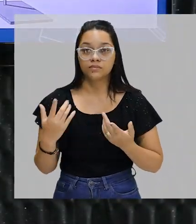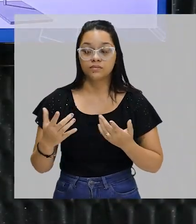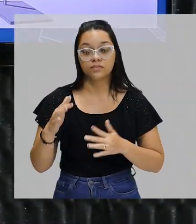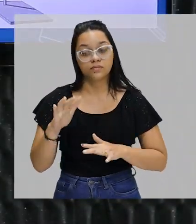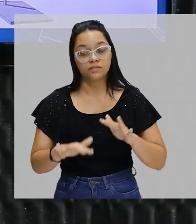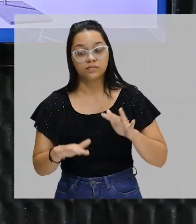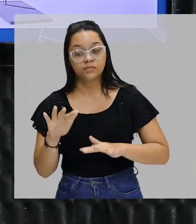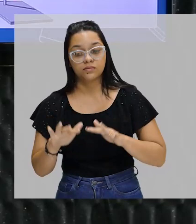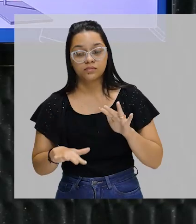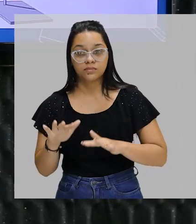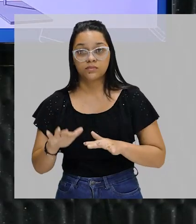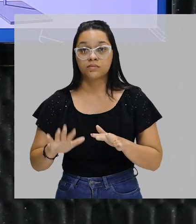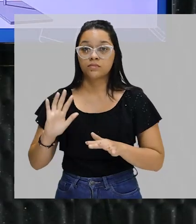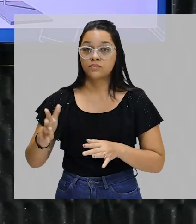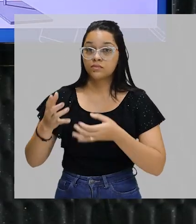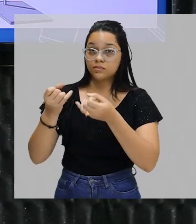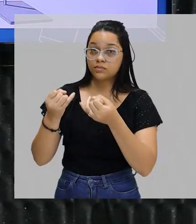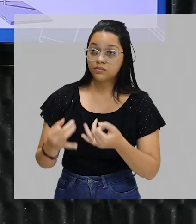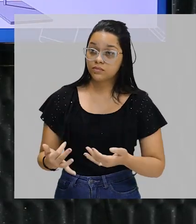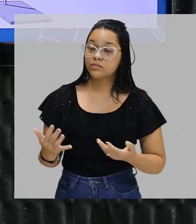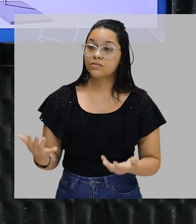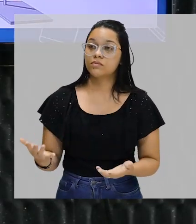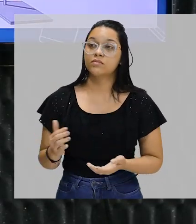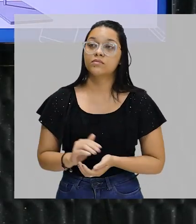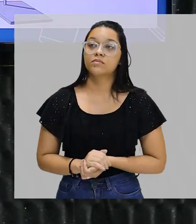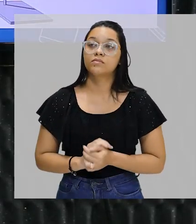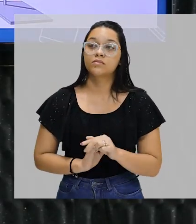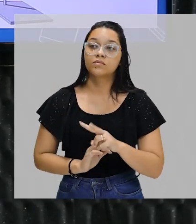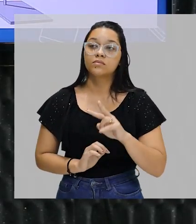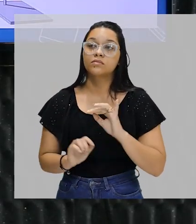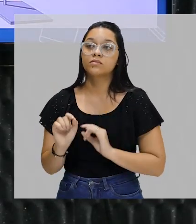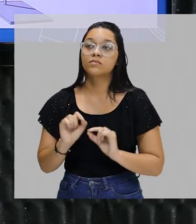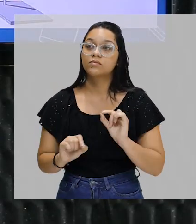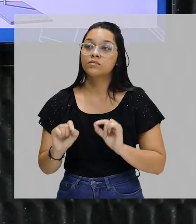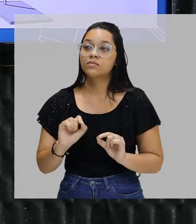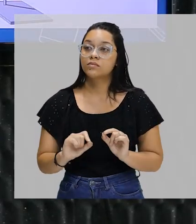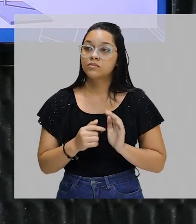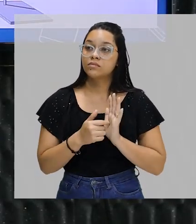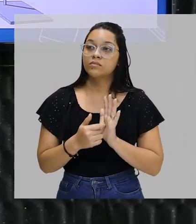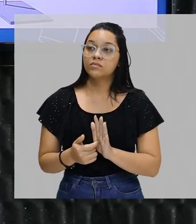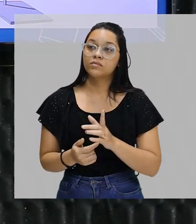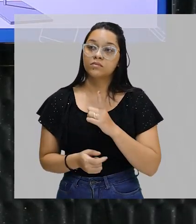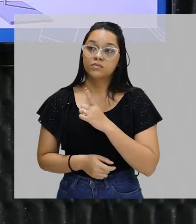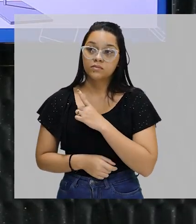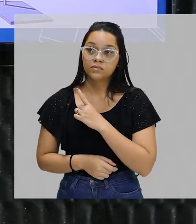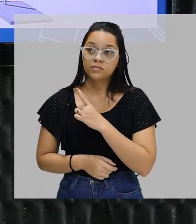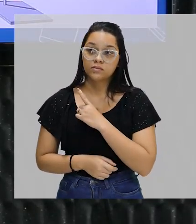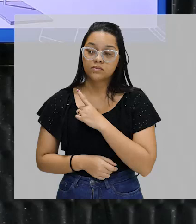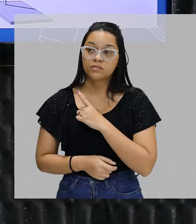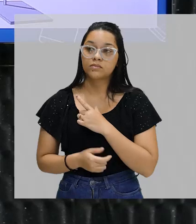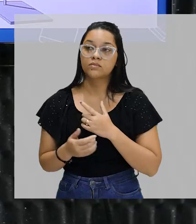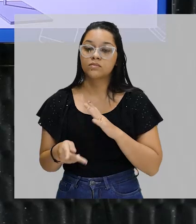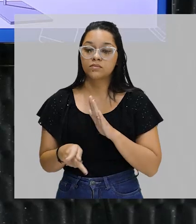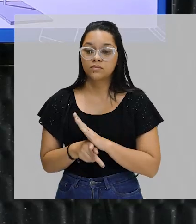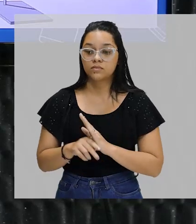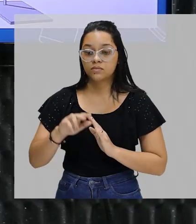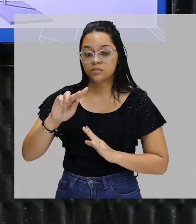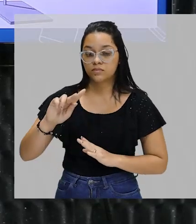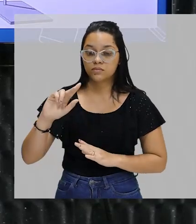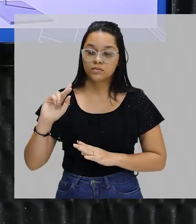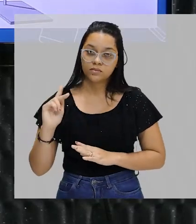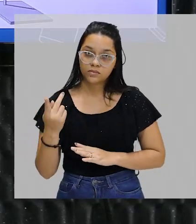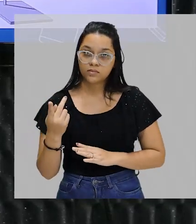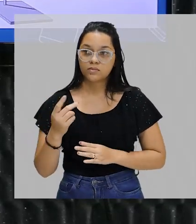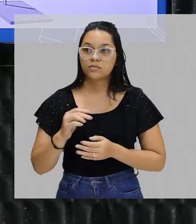será explicado mais adiante, turminha, ele indicará visualmente o ponto de viragem do pH da